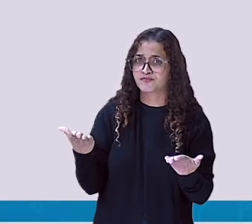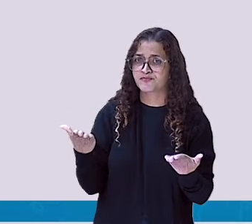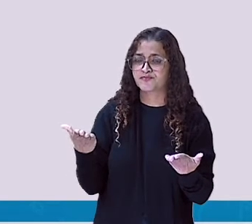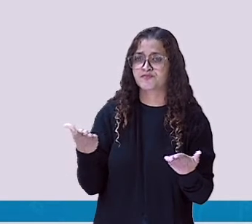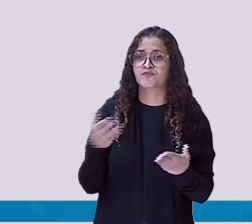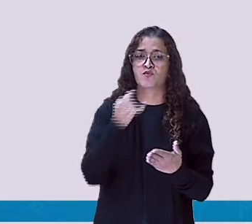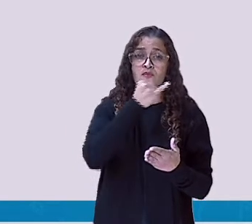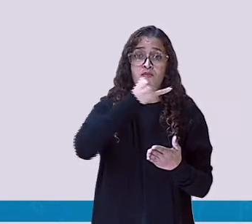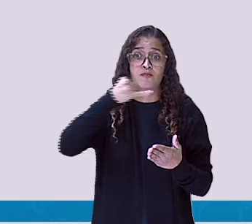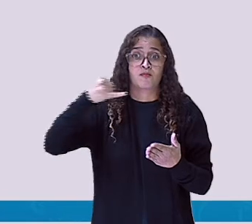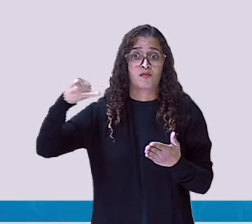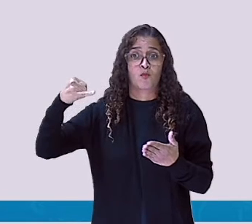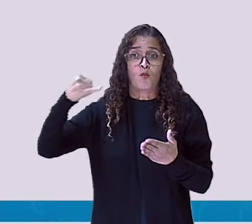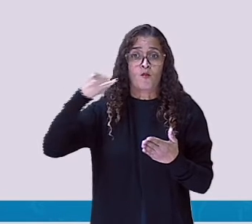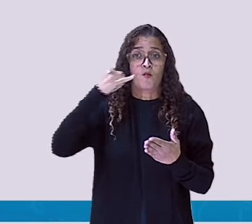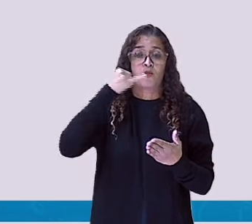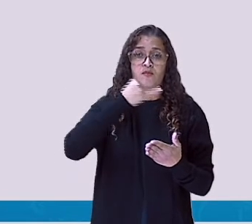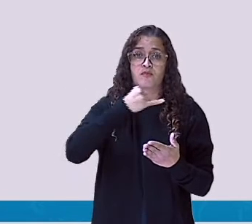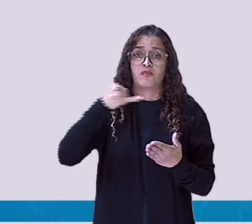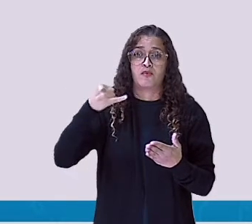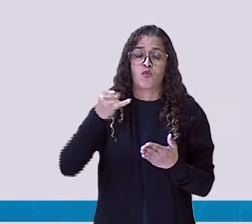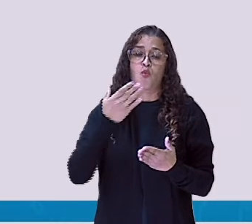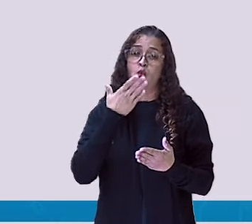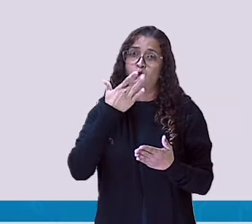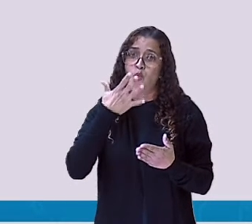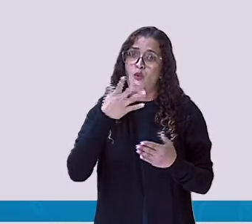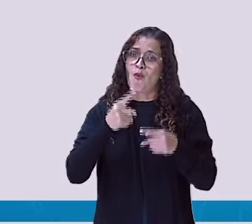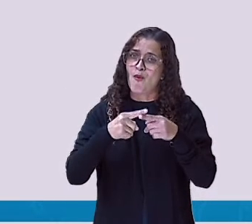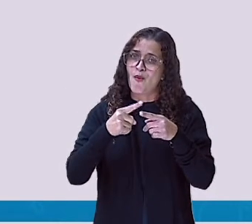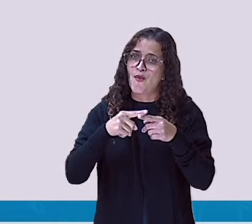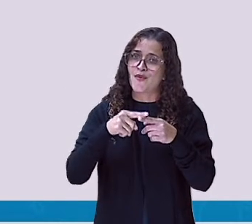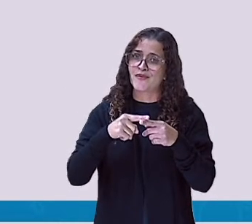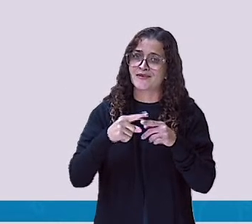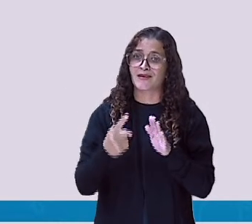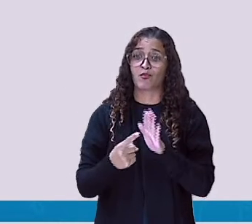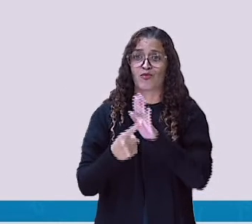porque são 6 cores, ok?